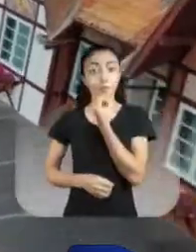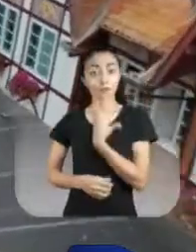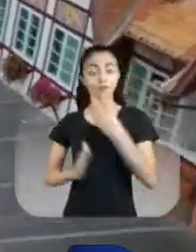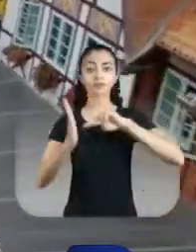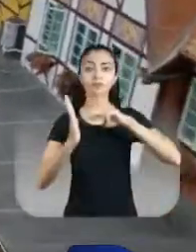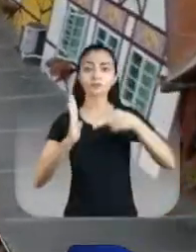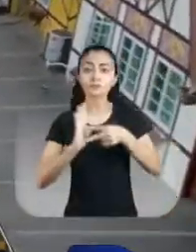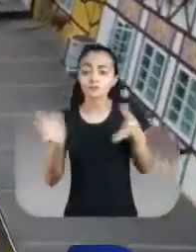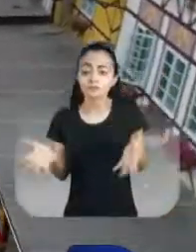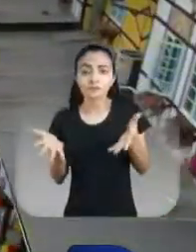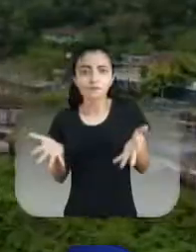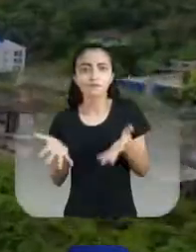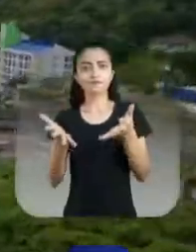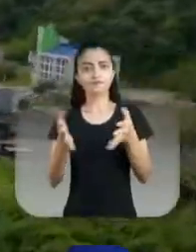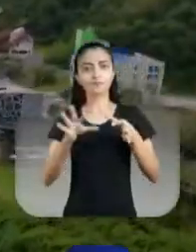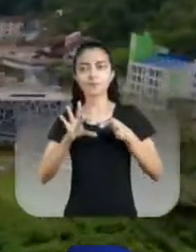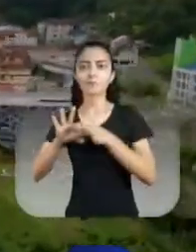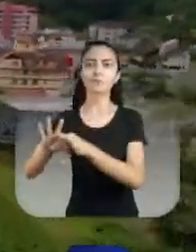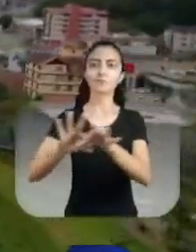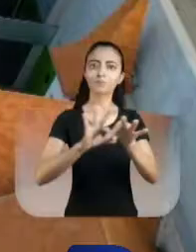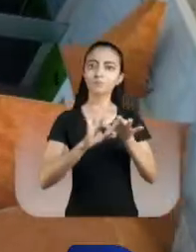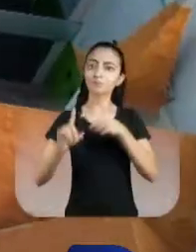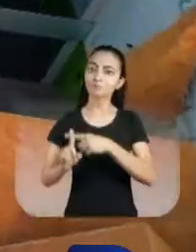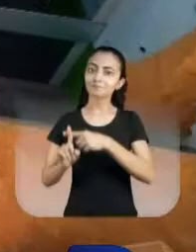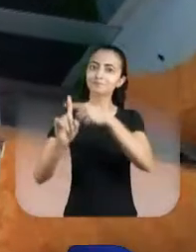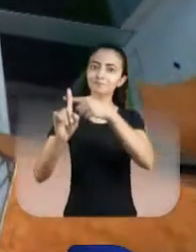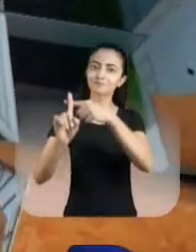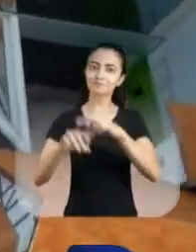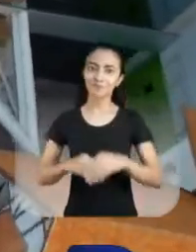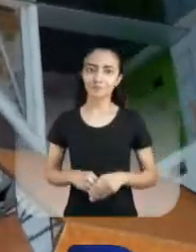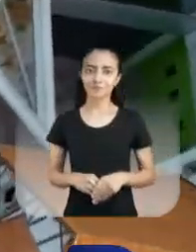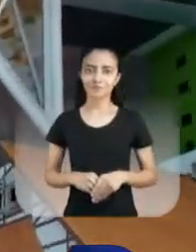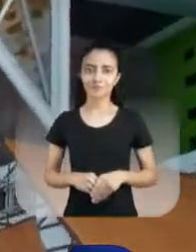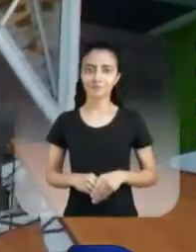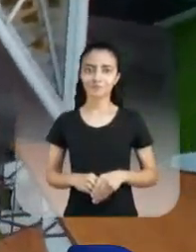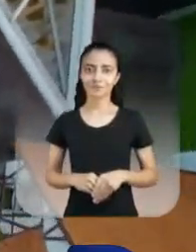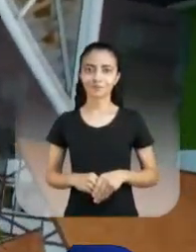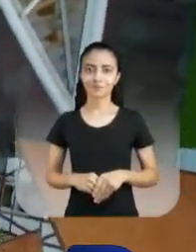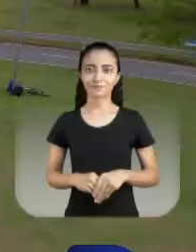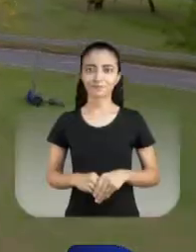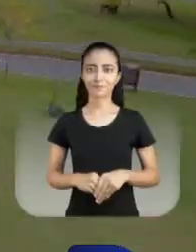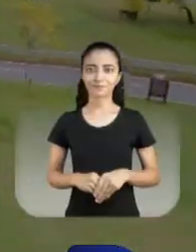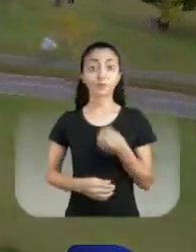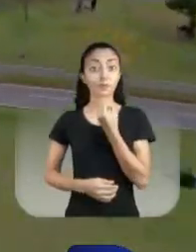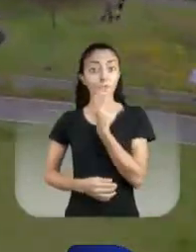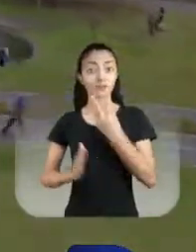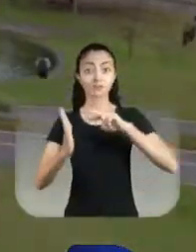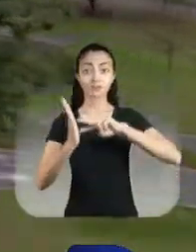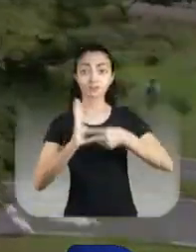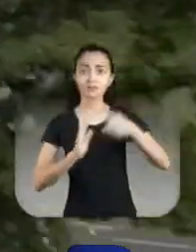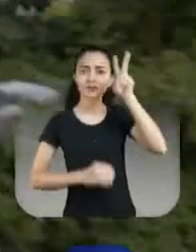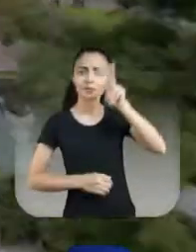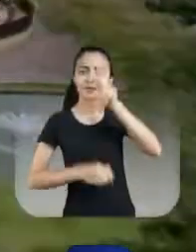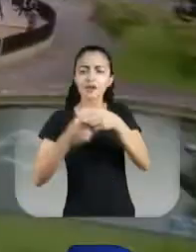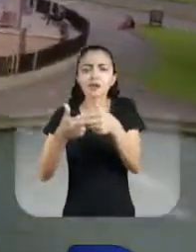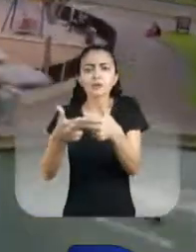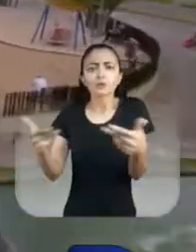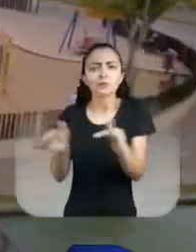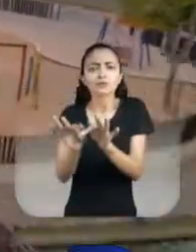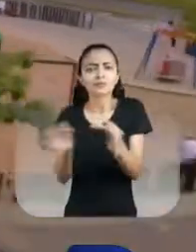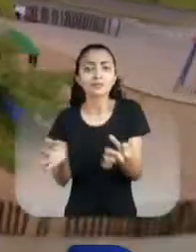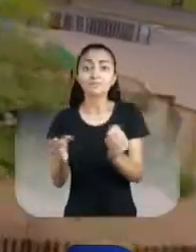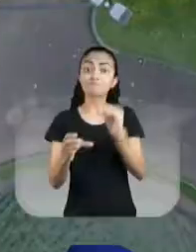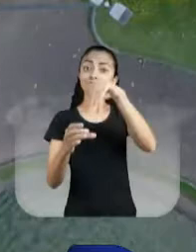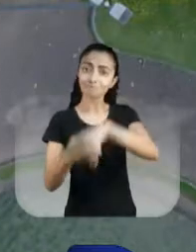ser bem a inspiração é conexão é otimismo ser bem e lembrar que as coisas